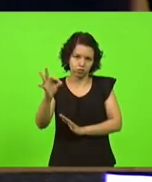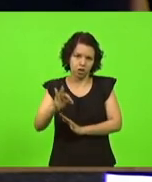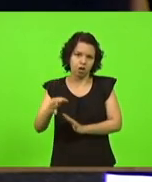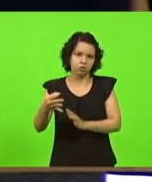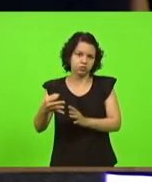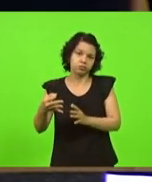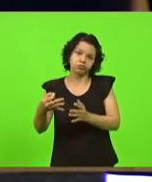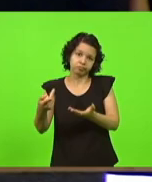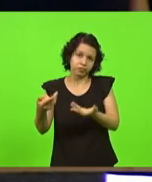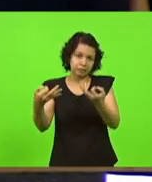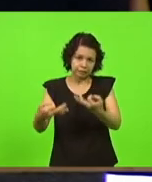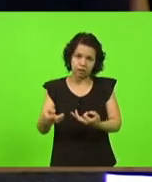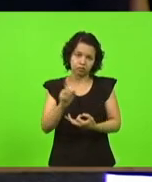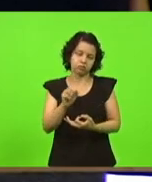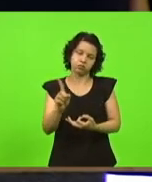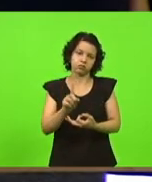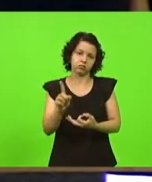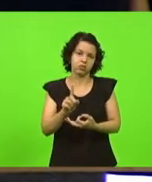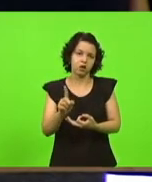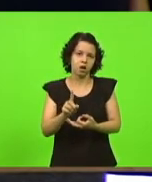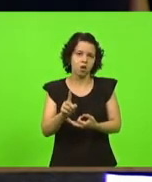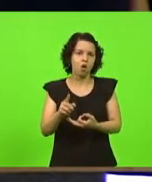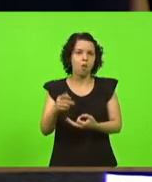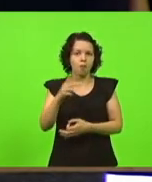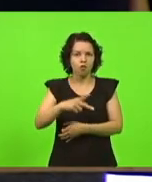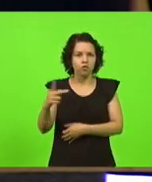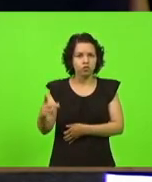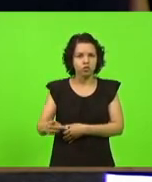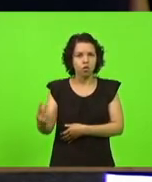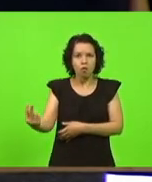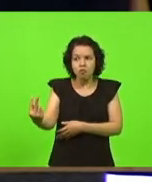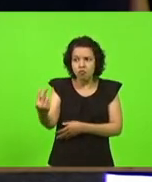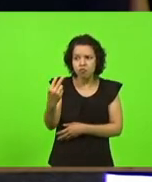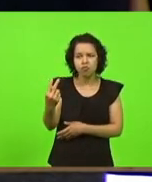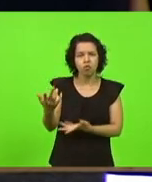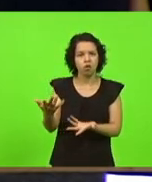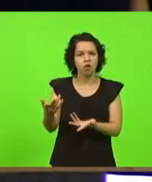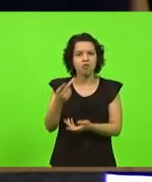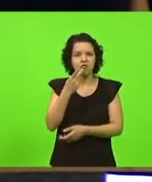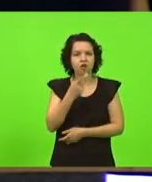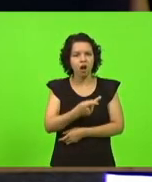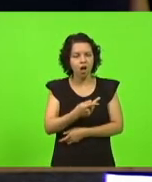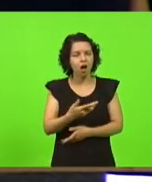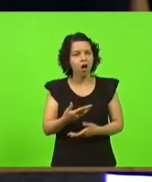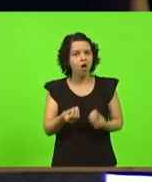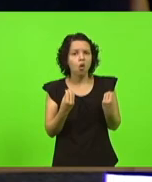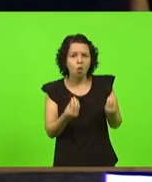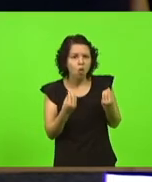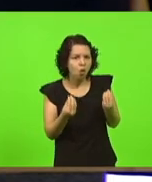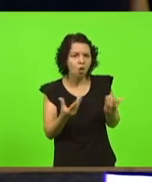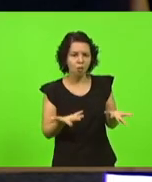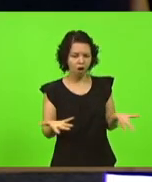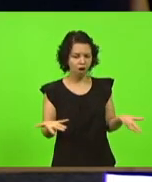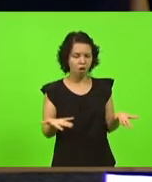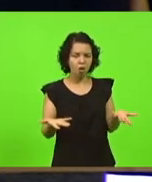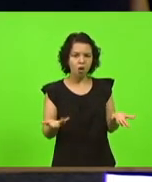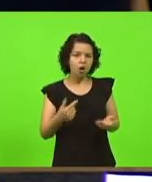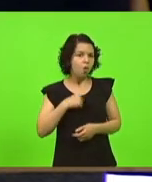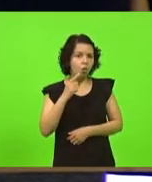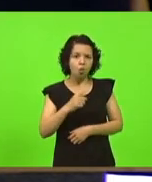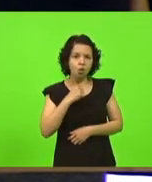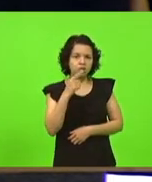que é uma injustiça. De um professor olhar no meu rosto, nos meus olhos e dizer, poxa vida, eu não estou conseguindo agora